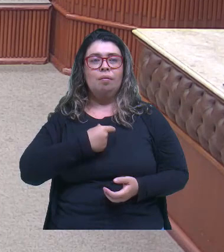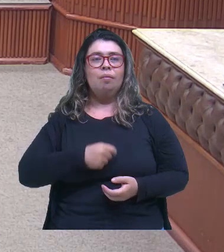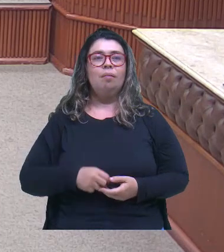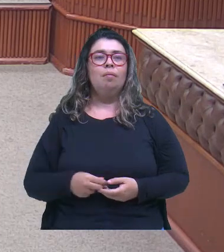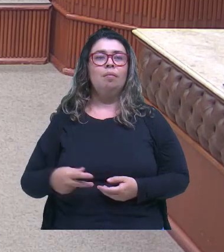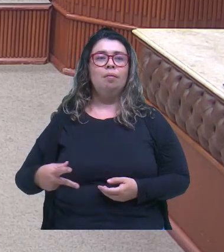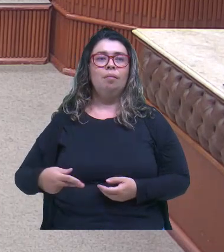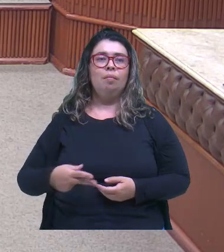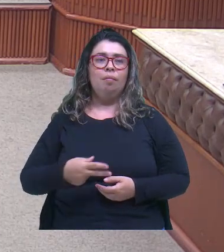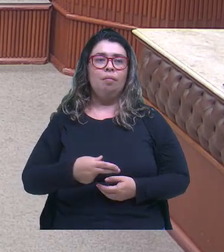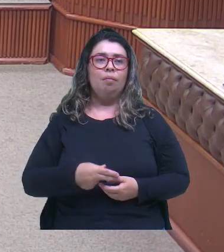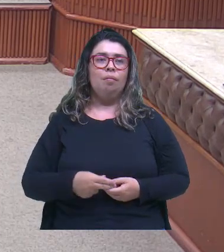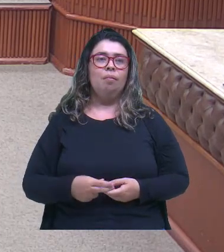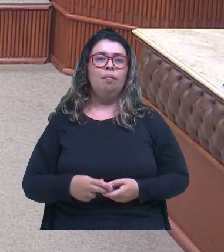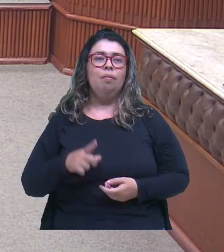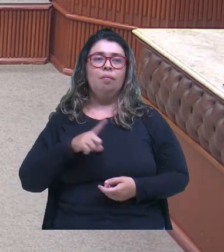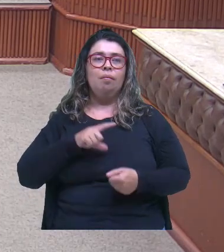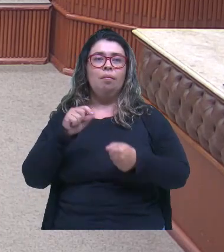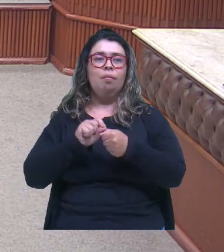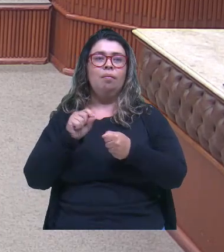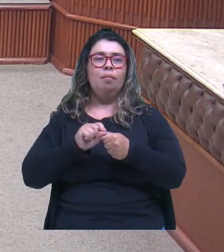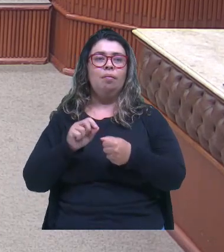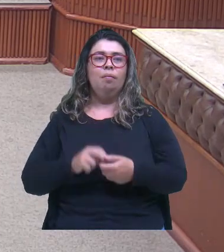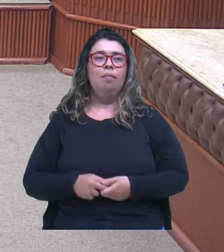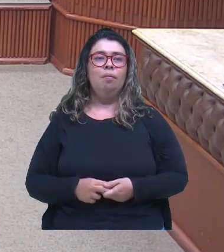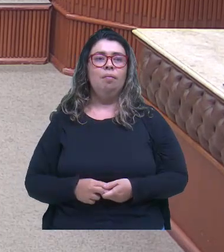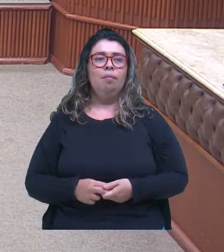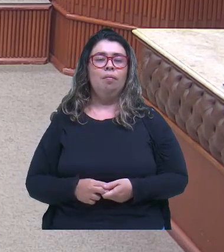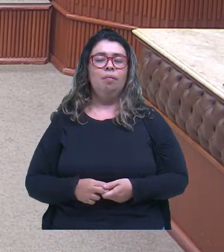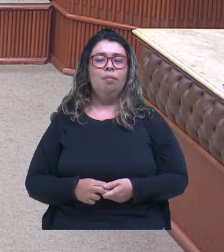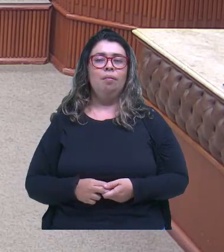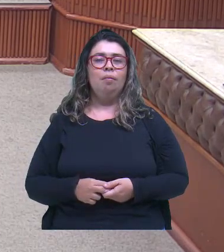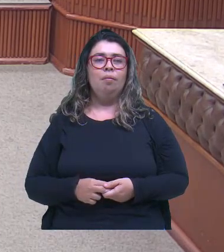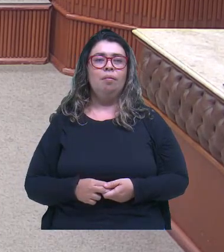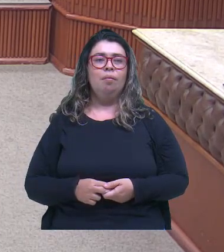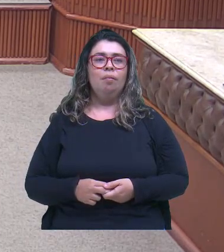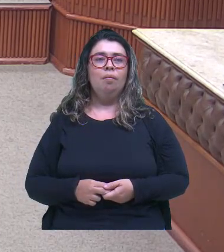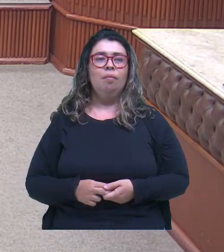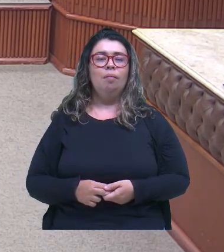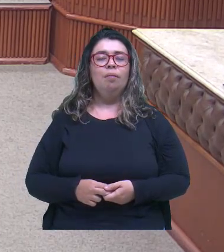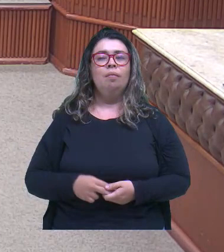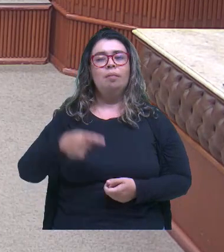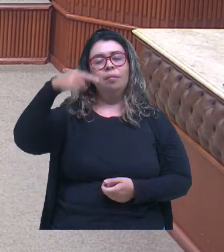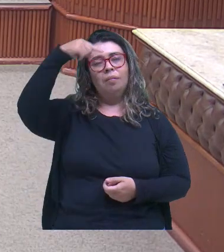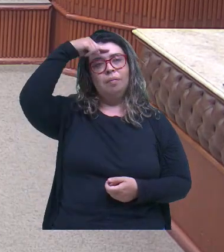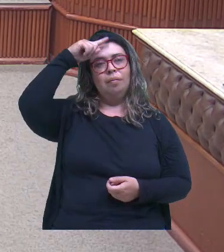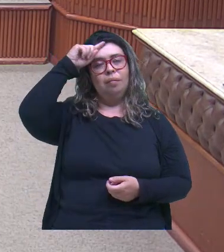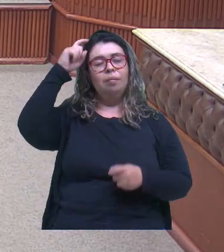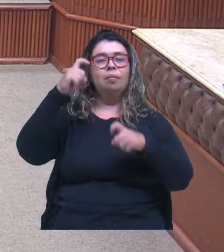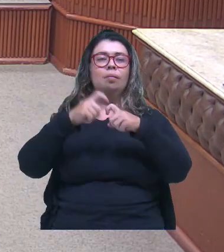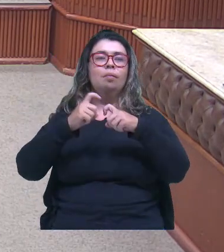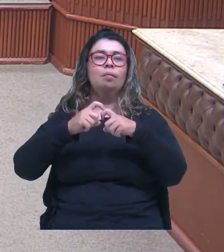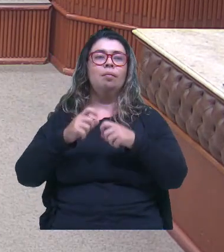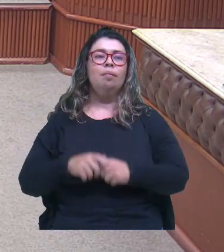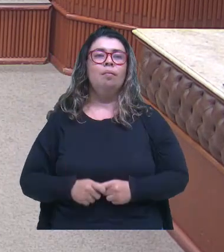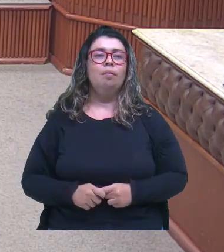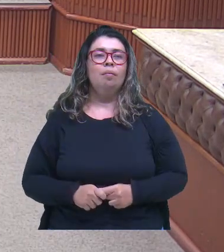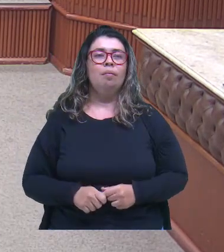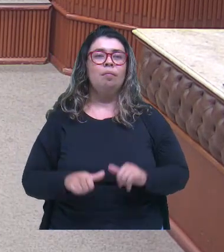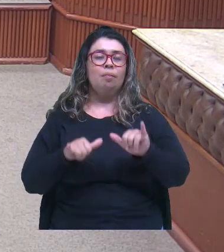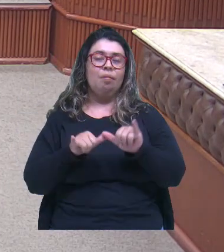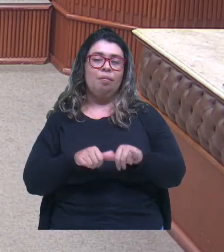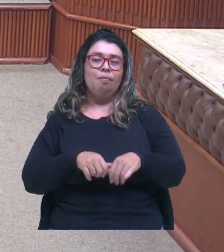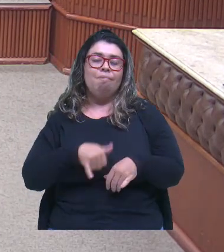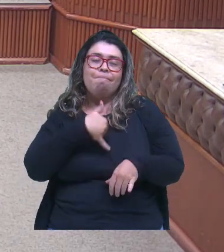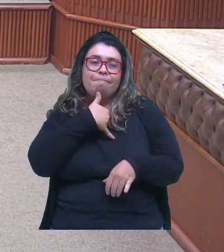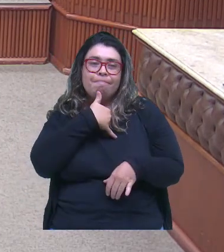dele teve que ser adiantada por questões de agenda do hospital, do médico, e ele ficou muito triste,